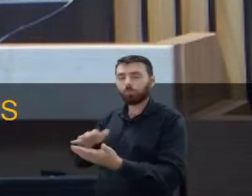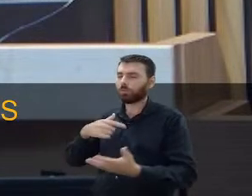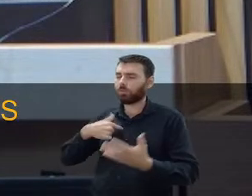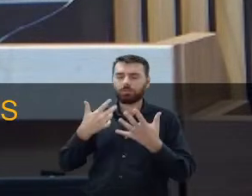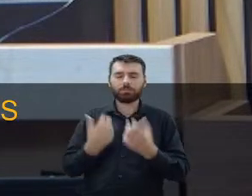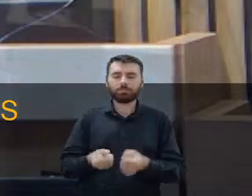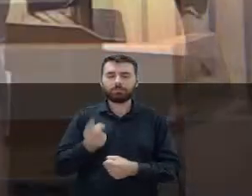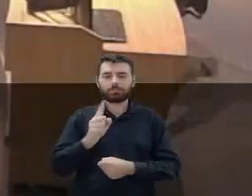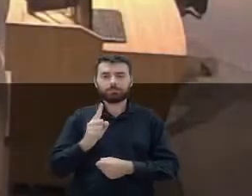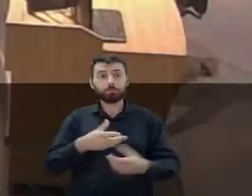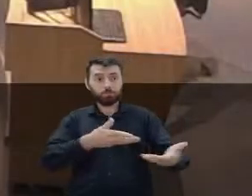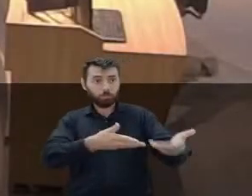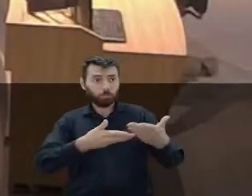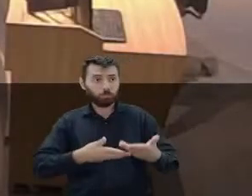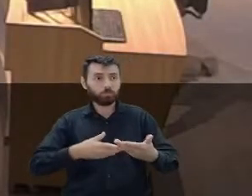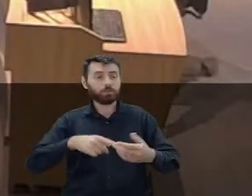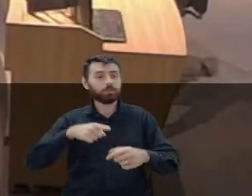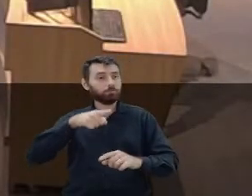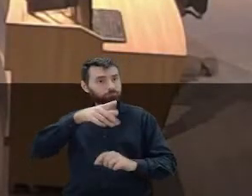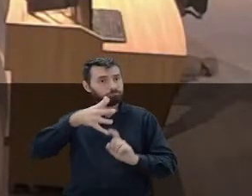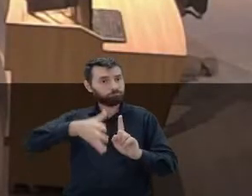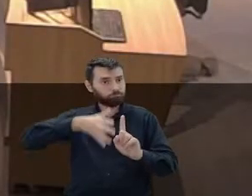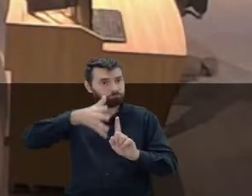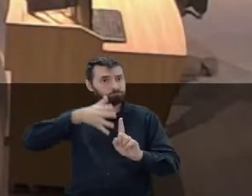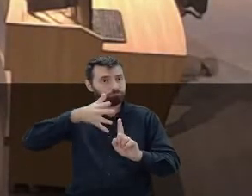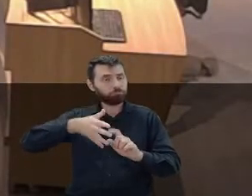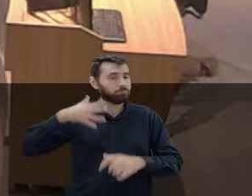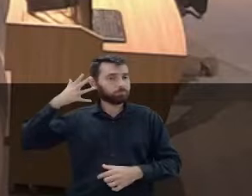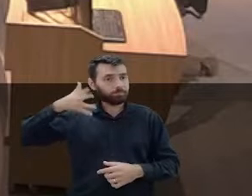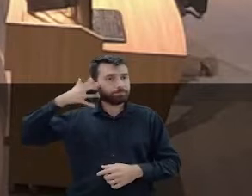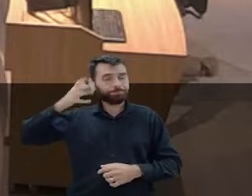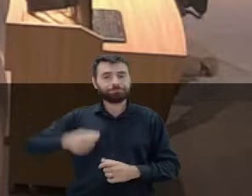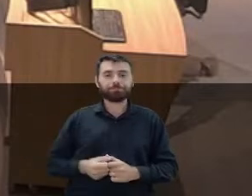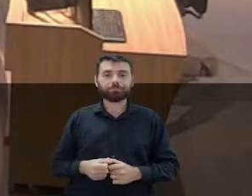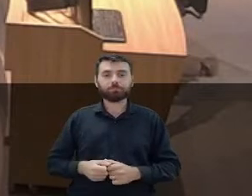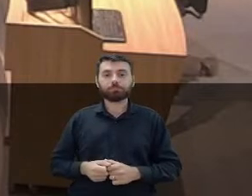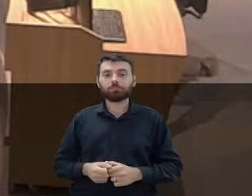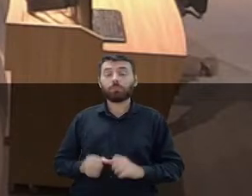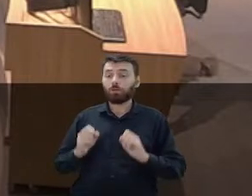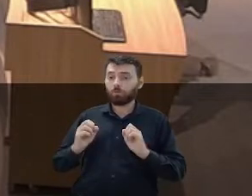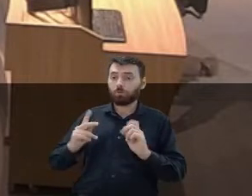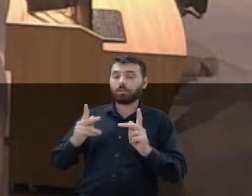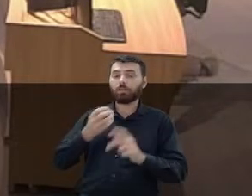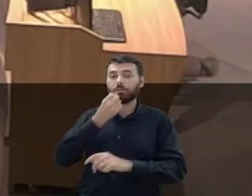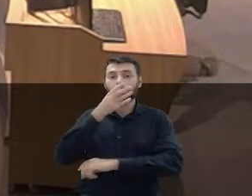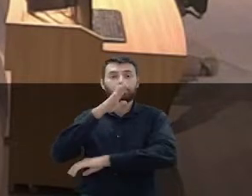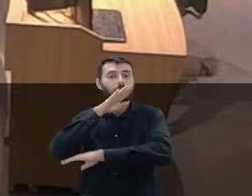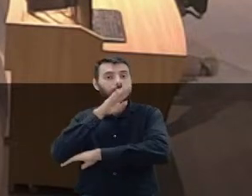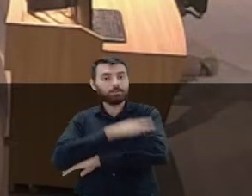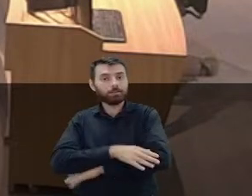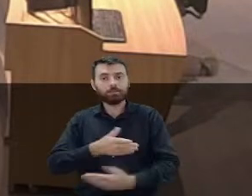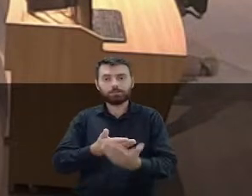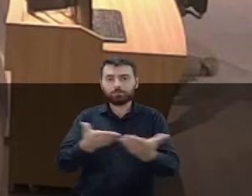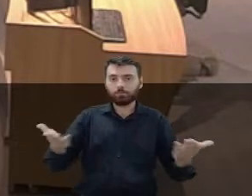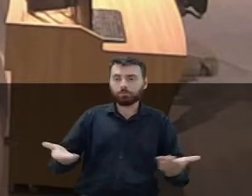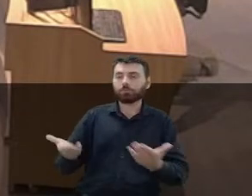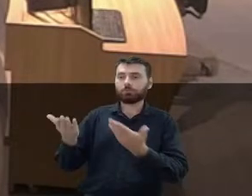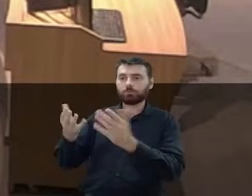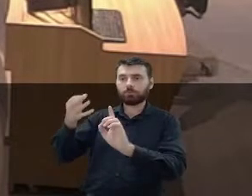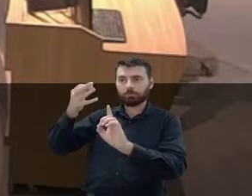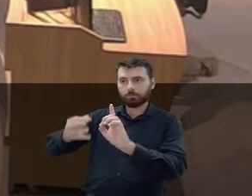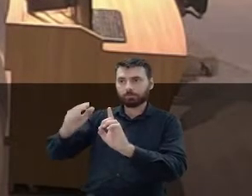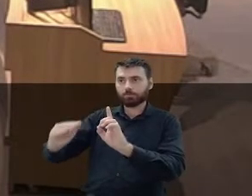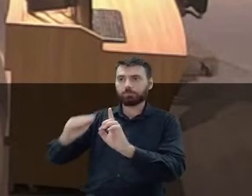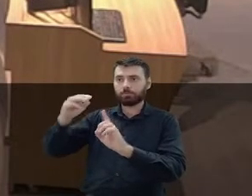regimental. Sou joia. Boa tarde a todos. Desembargador, doutor Márcio. Doutor Márcio Vasques, relator